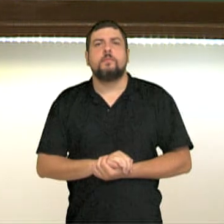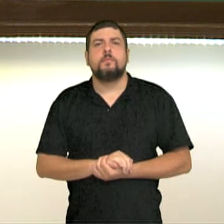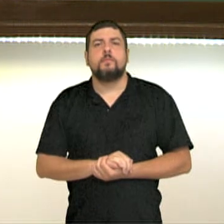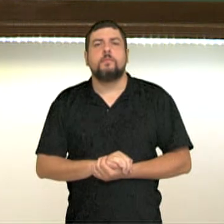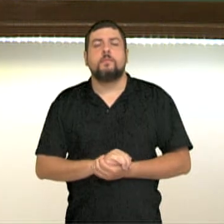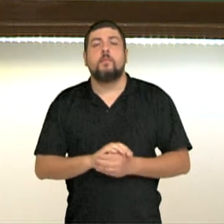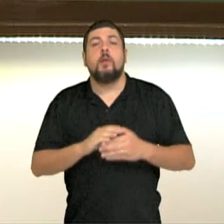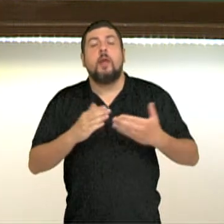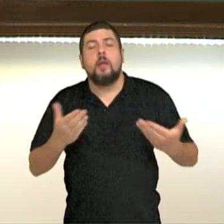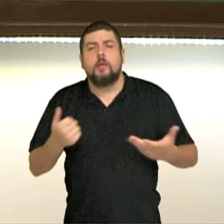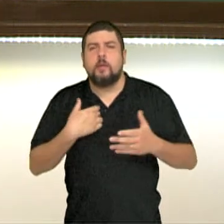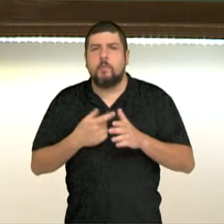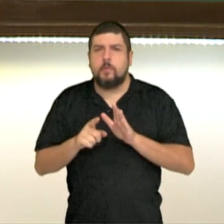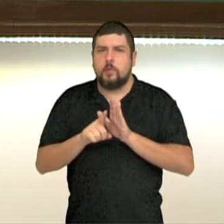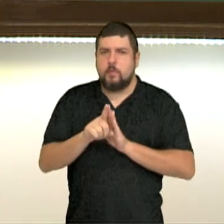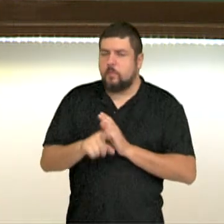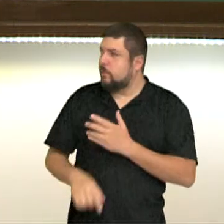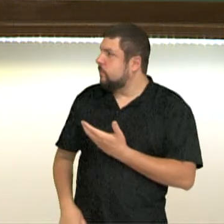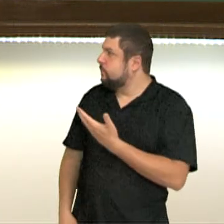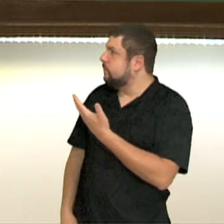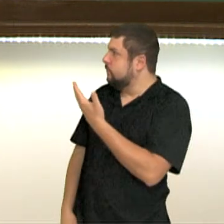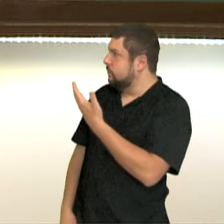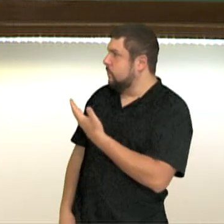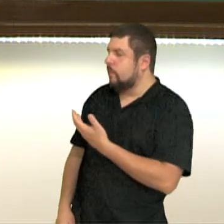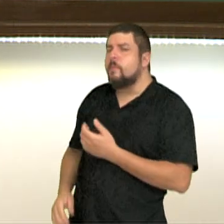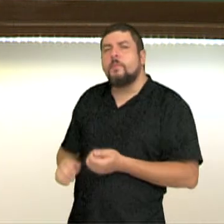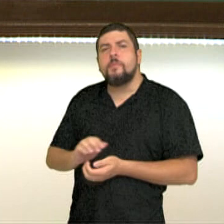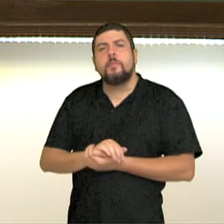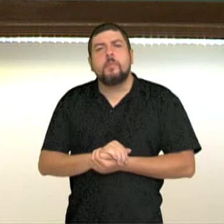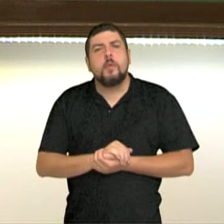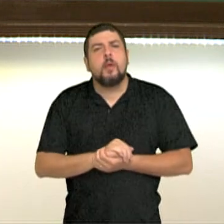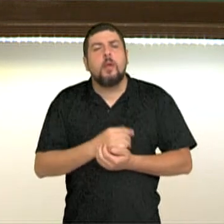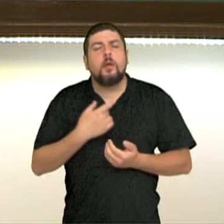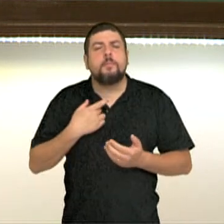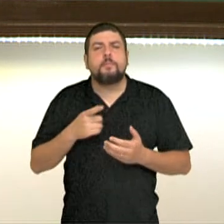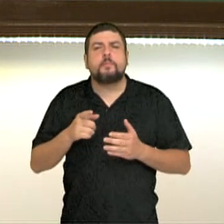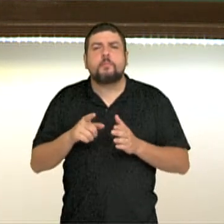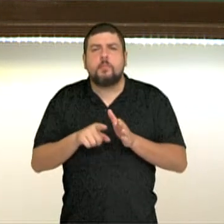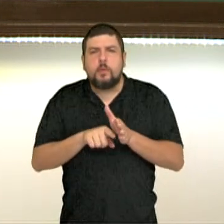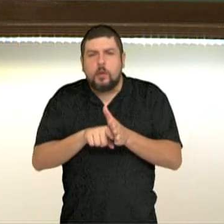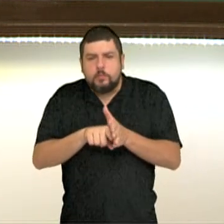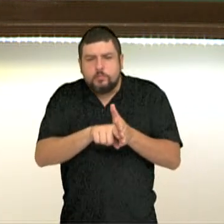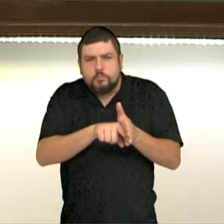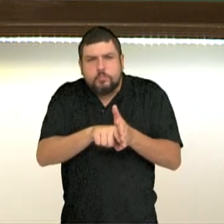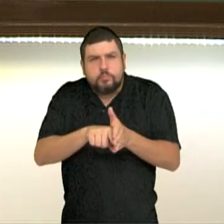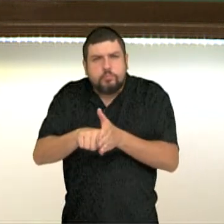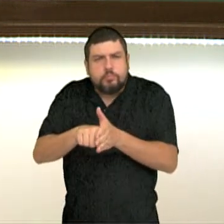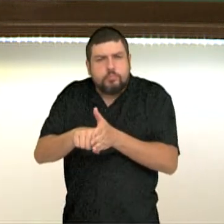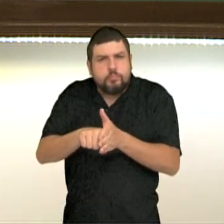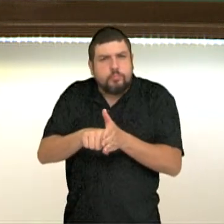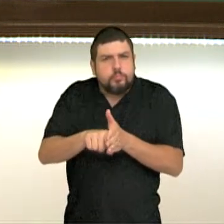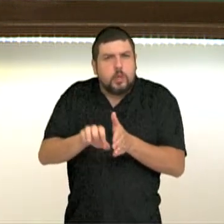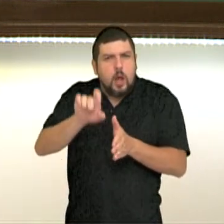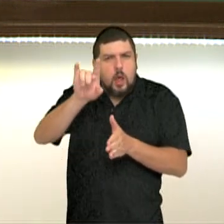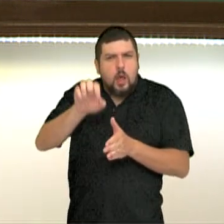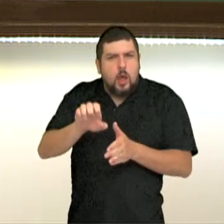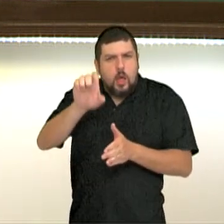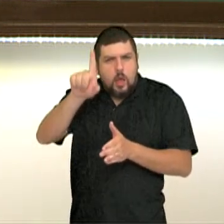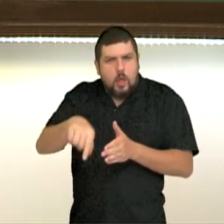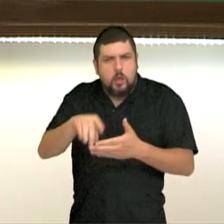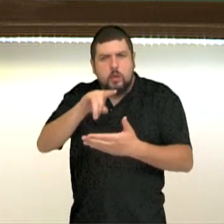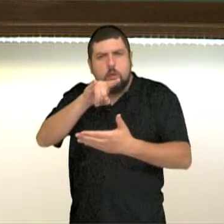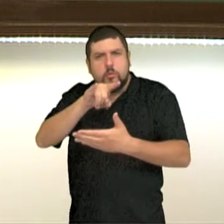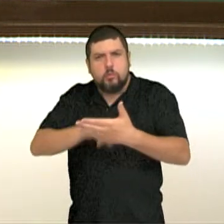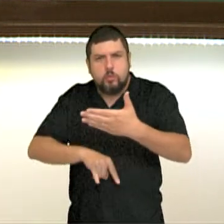Então, aqui nessa questão, estava colocado, a pesquisa é documental e ela pode, a partir dela, gerar